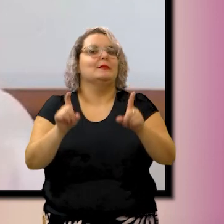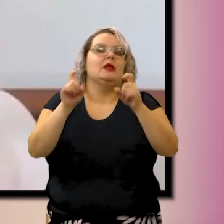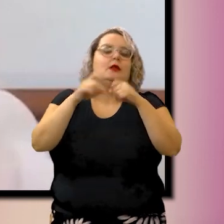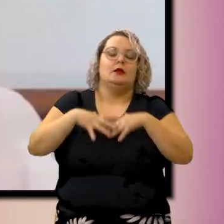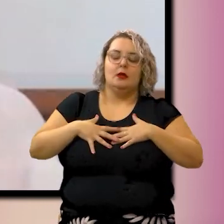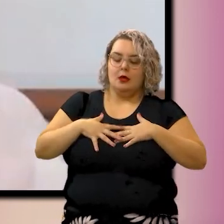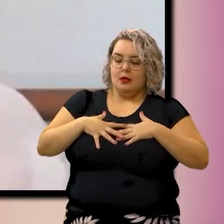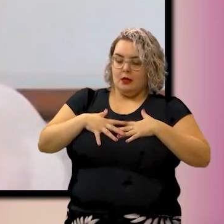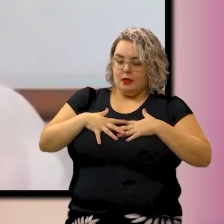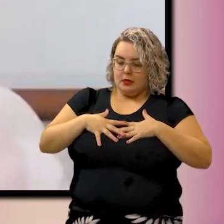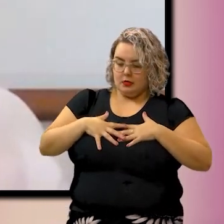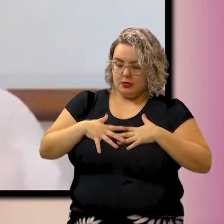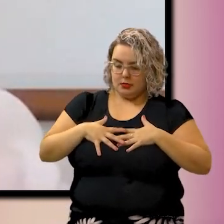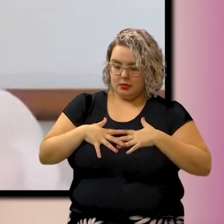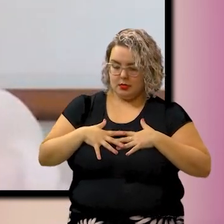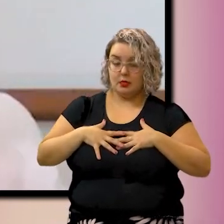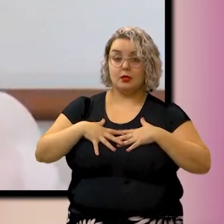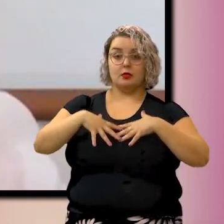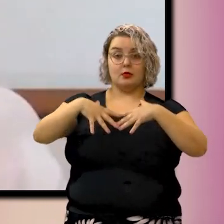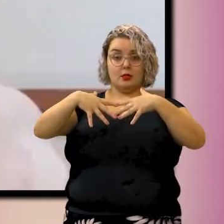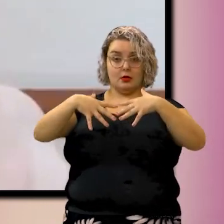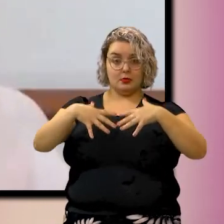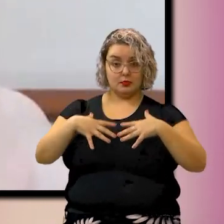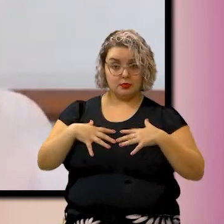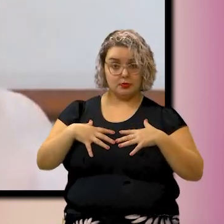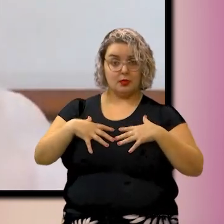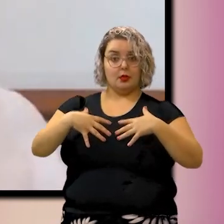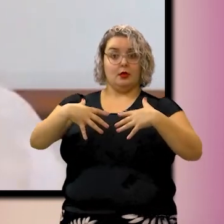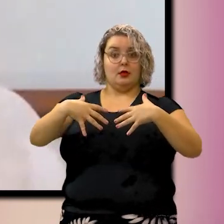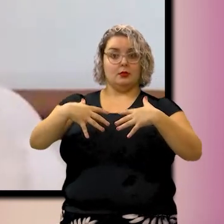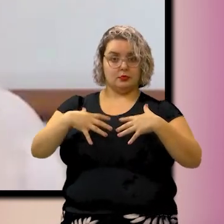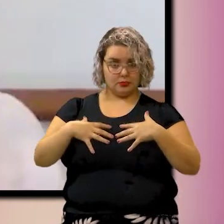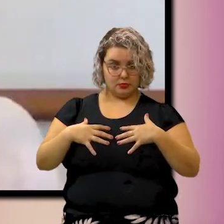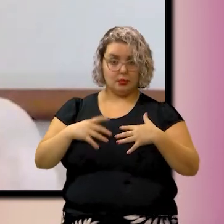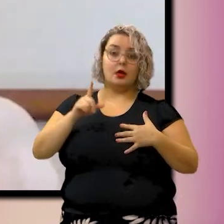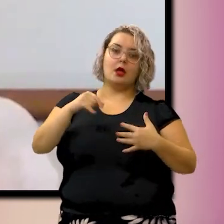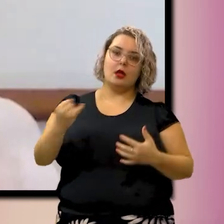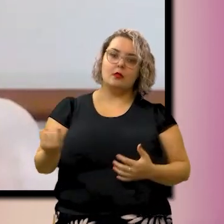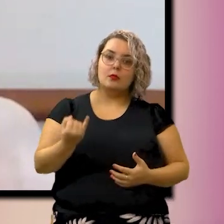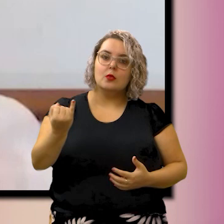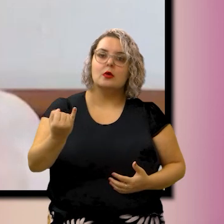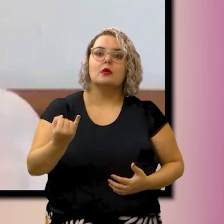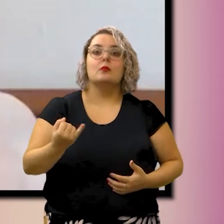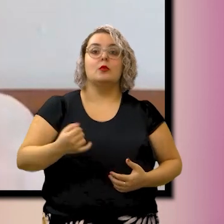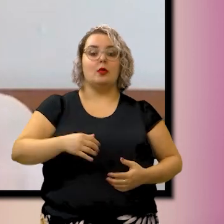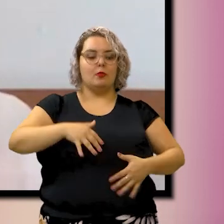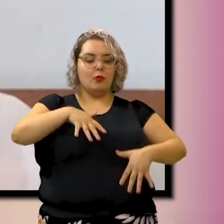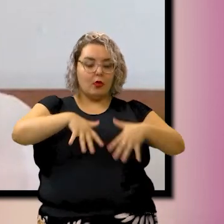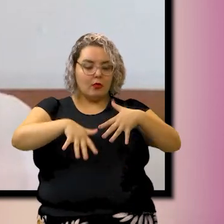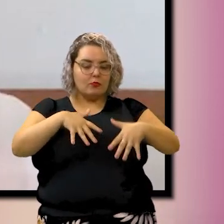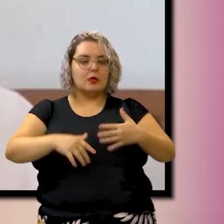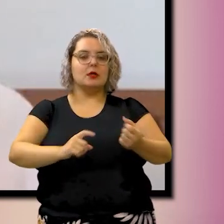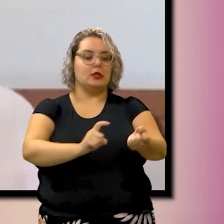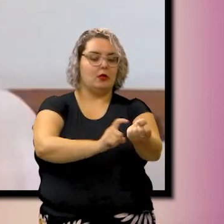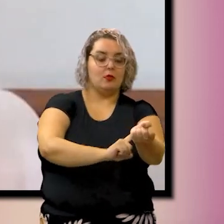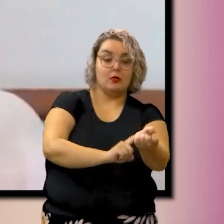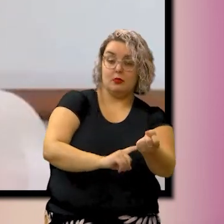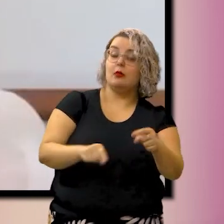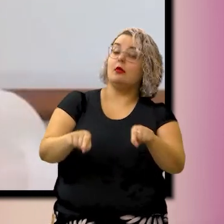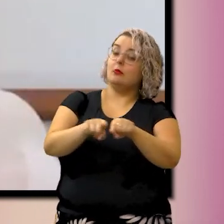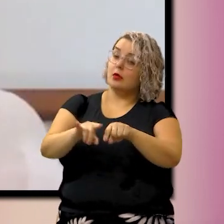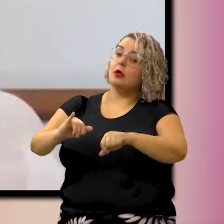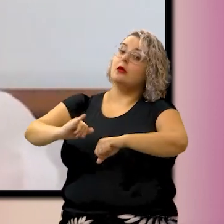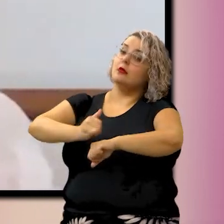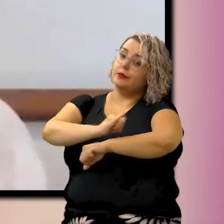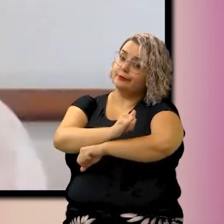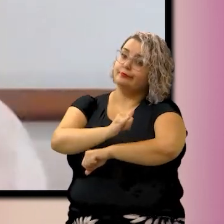respirar maior, e esse movimento respiratório, ele também é importante para fazer o retorno venoso. Além disso, na obesidade a gente pode